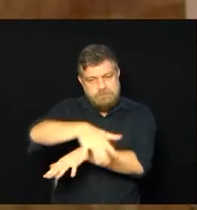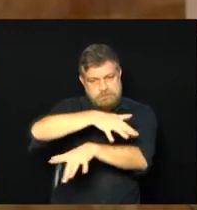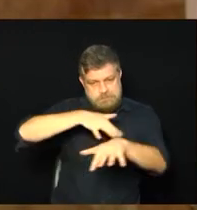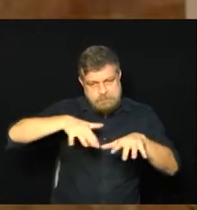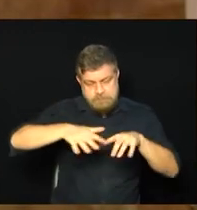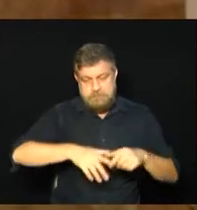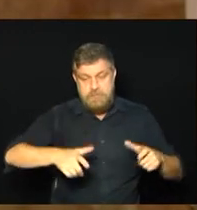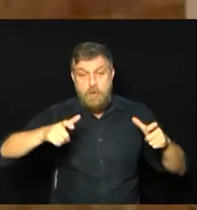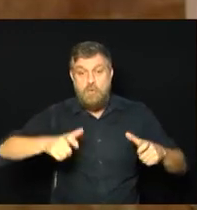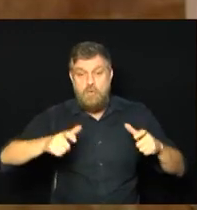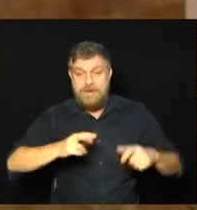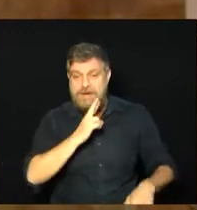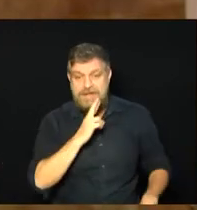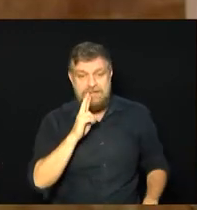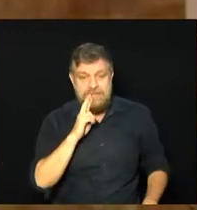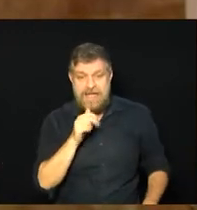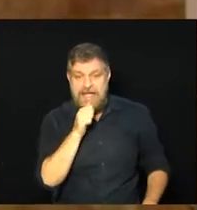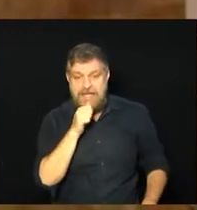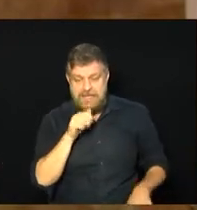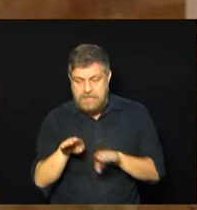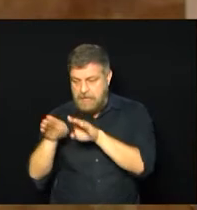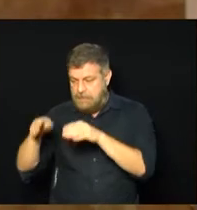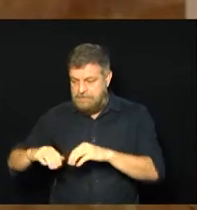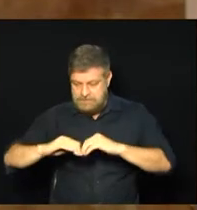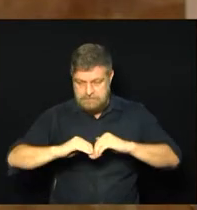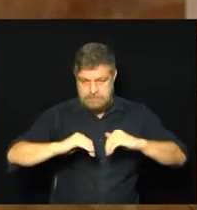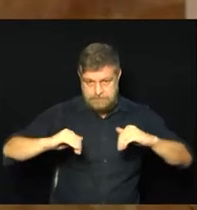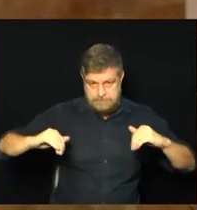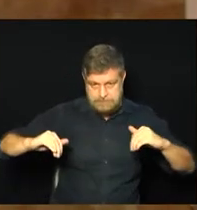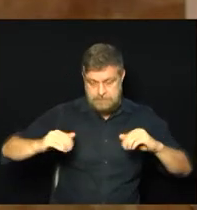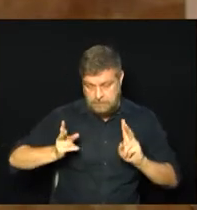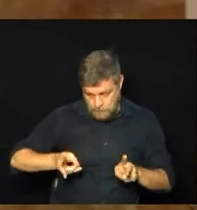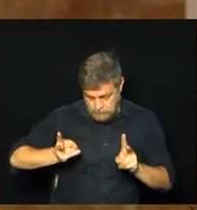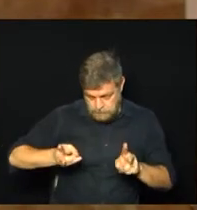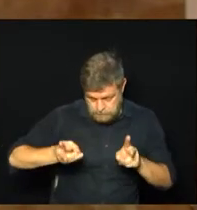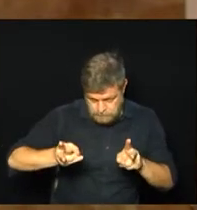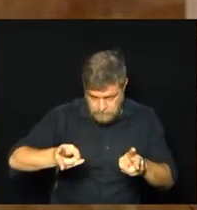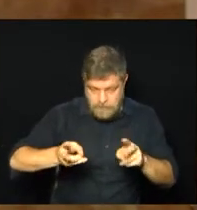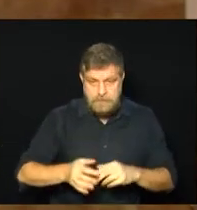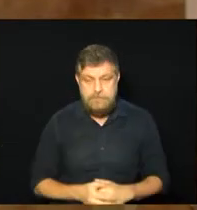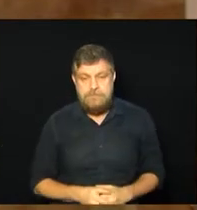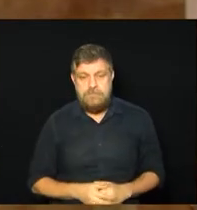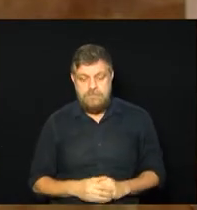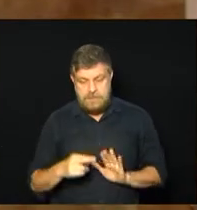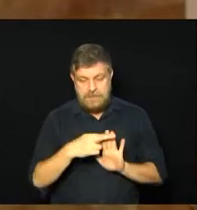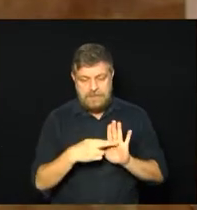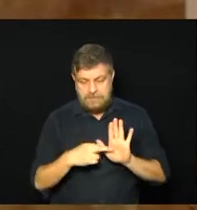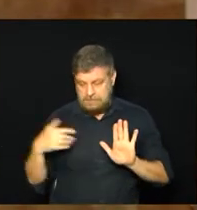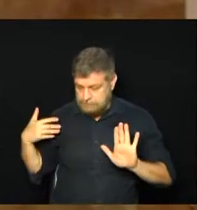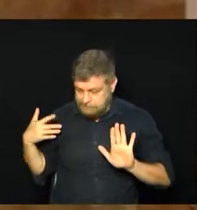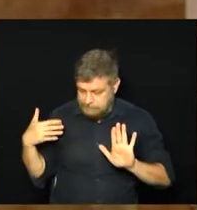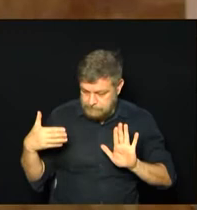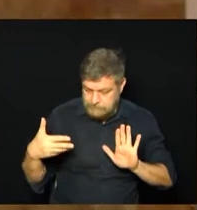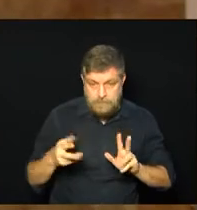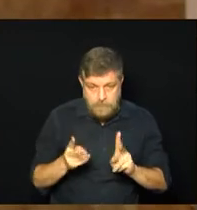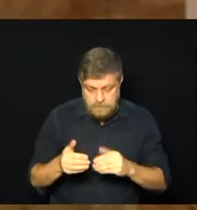dependências. E ainda há um certo distanciamento, vai continuar esse distanciamento das mesas. Tudo que foi feito durante esse ano